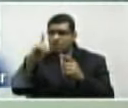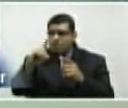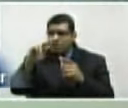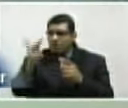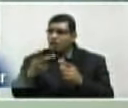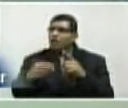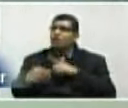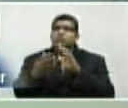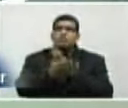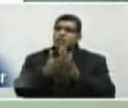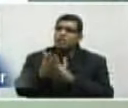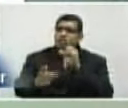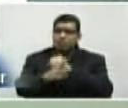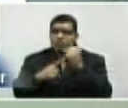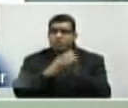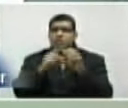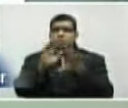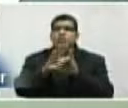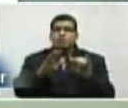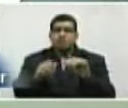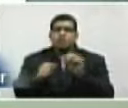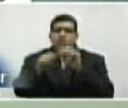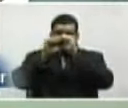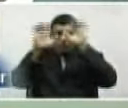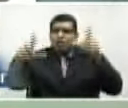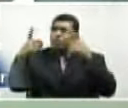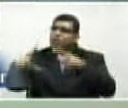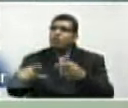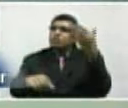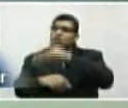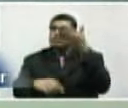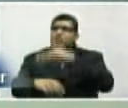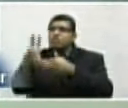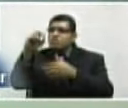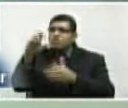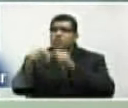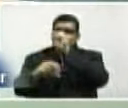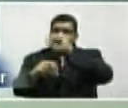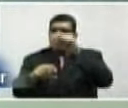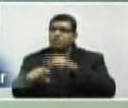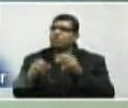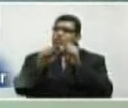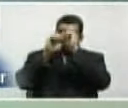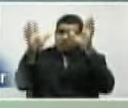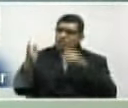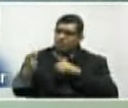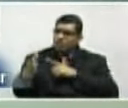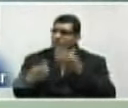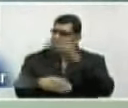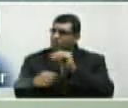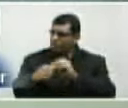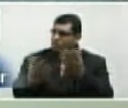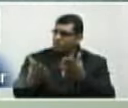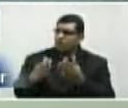Ação Social, mas a lei nem deixa claro para onde vai os outros 50%. Deixa claro que o de financiamento vai